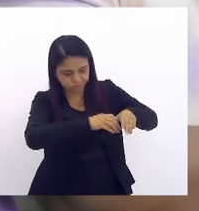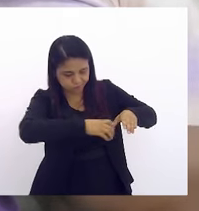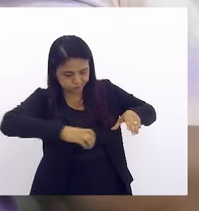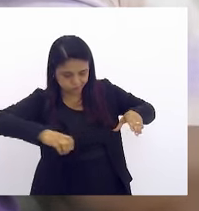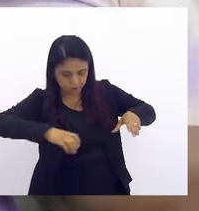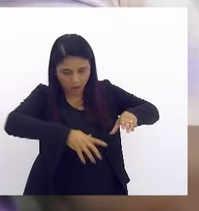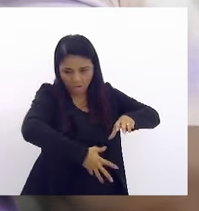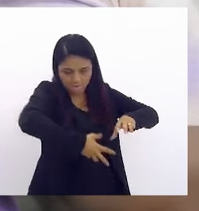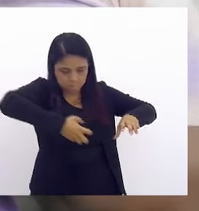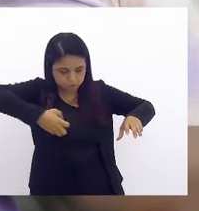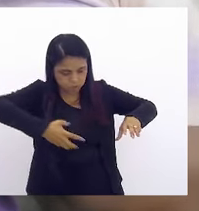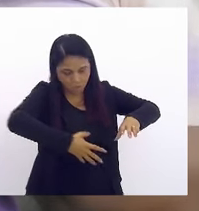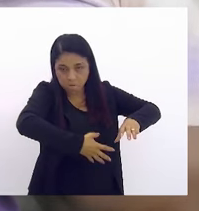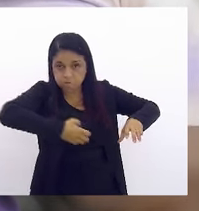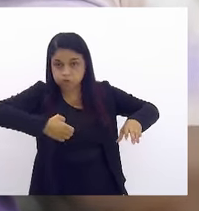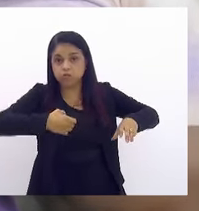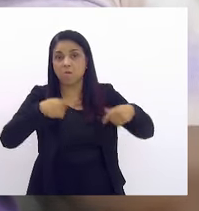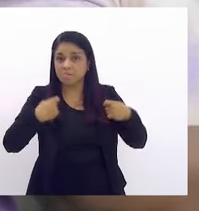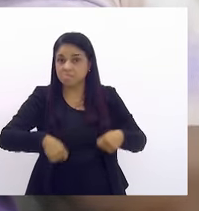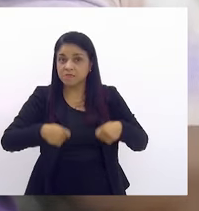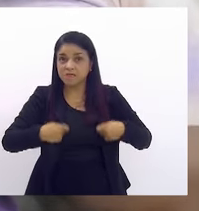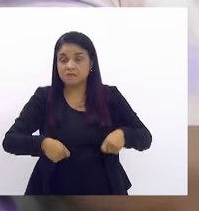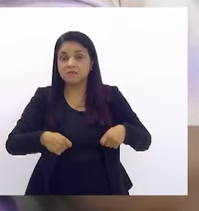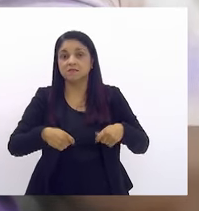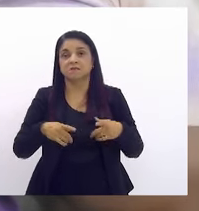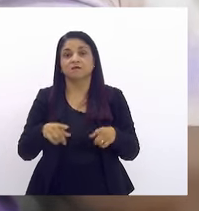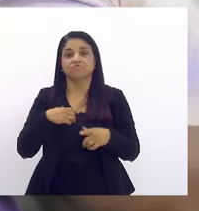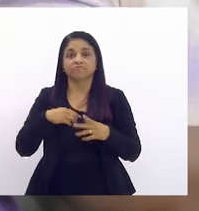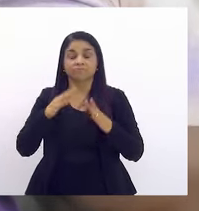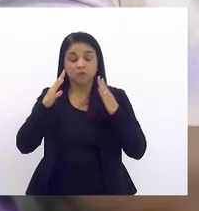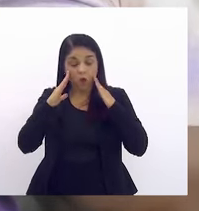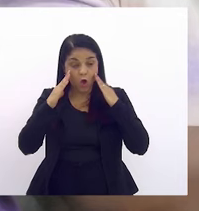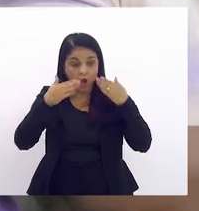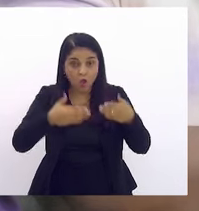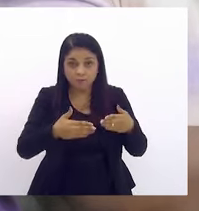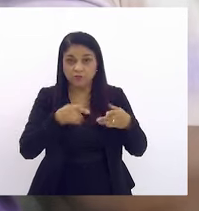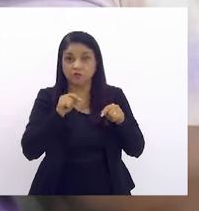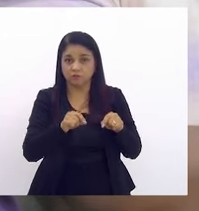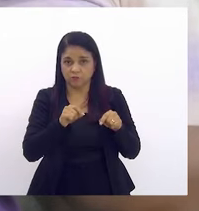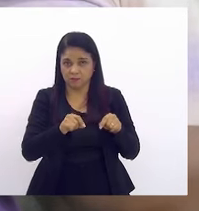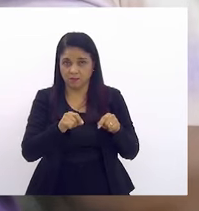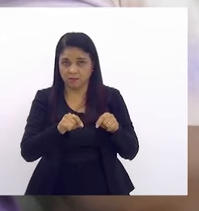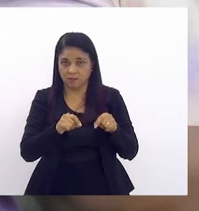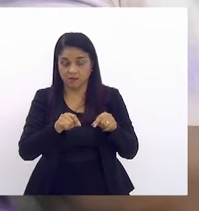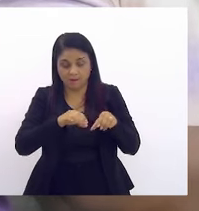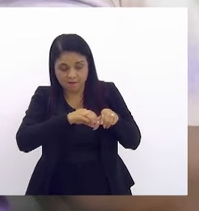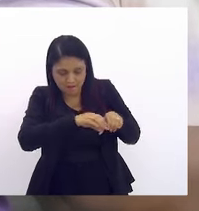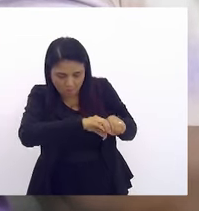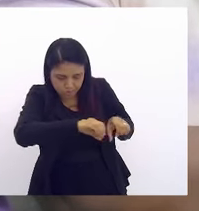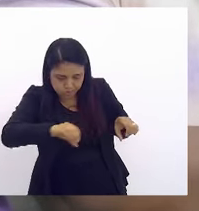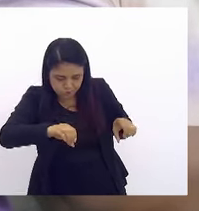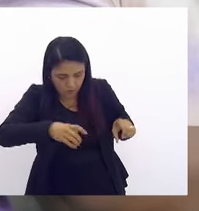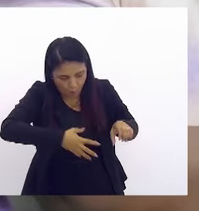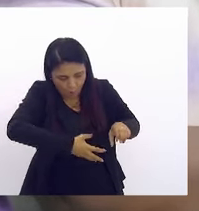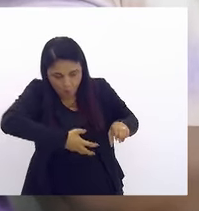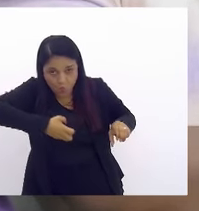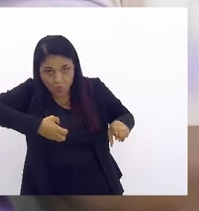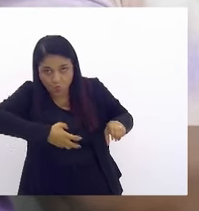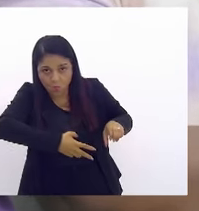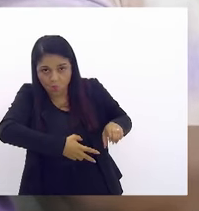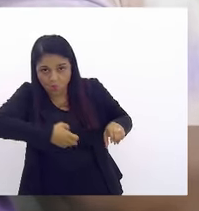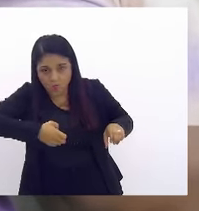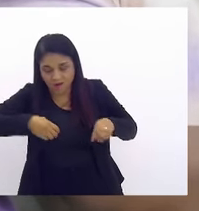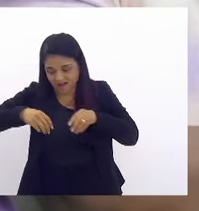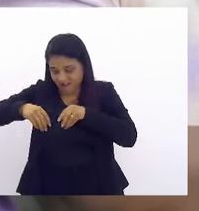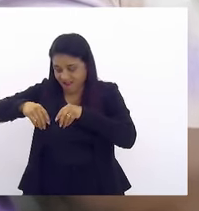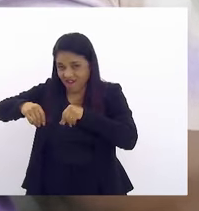A prefeitura tem a intenção de dar o dreno da água, mas aquele indivíduo liga o seu esgoto naquele dreno e vai danificar a areia da praia,